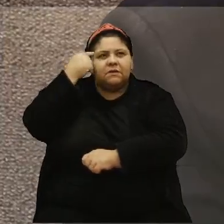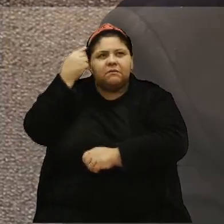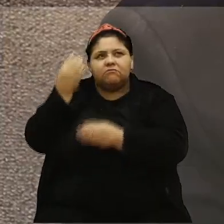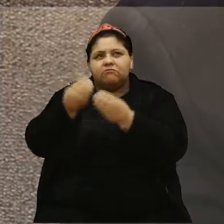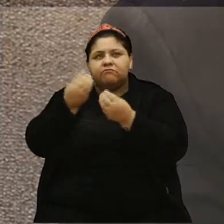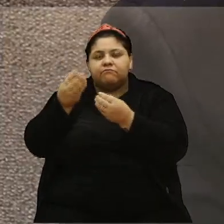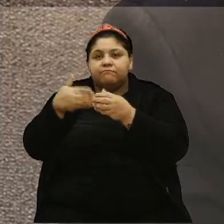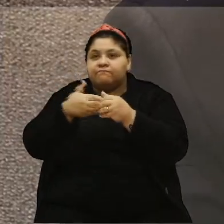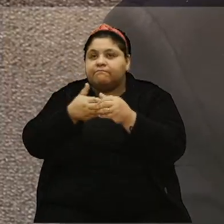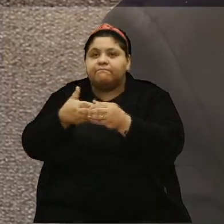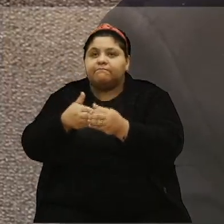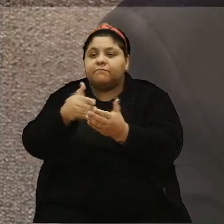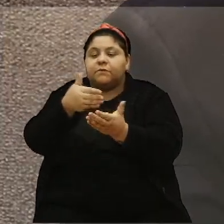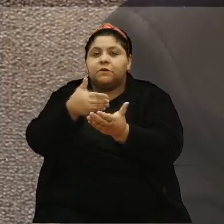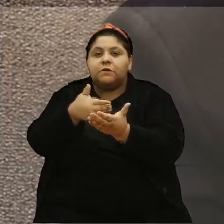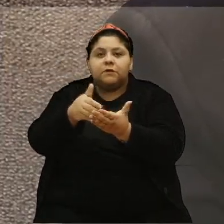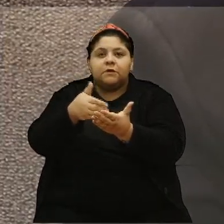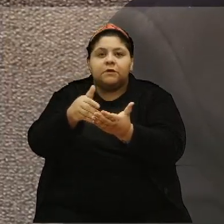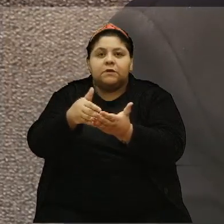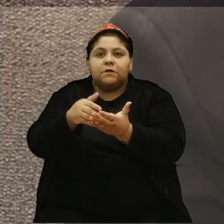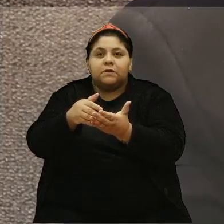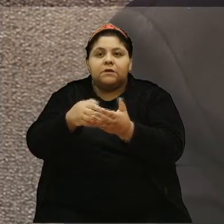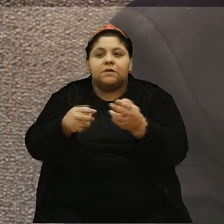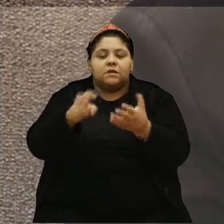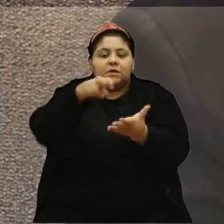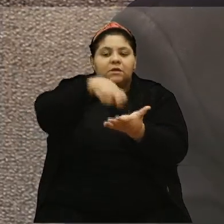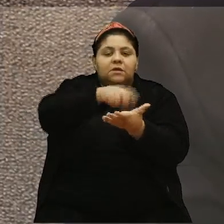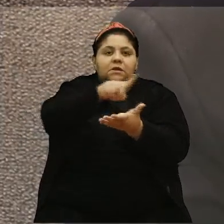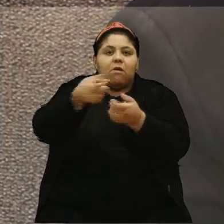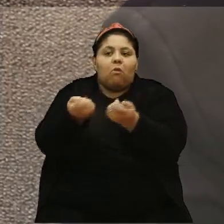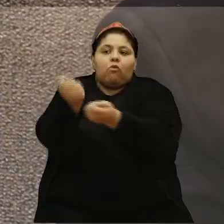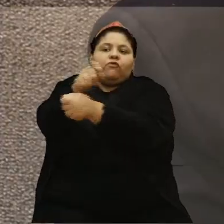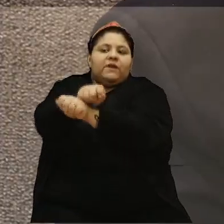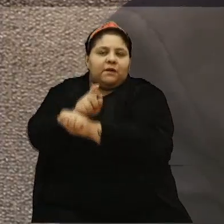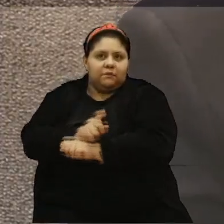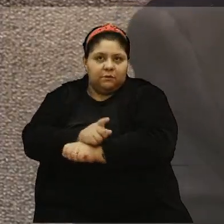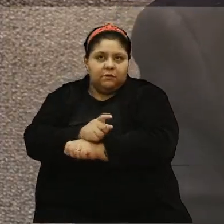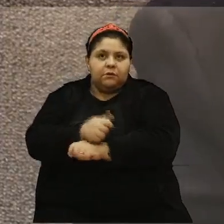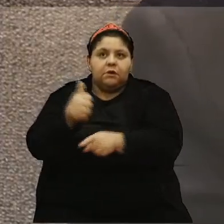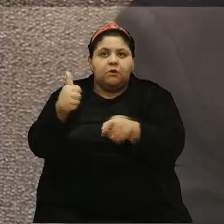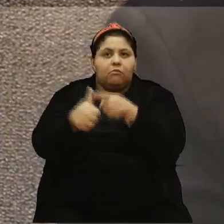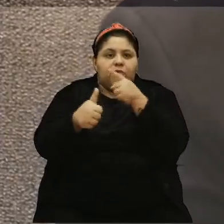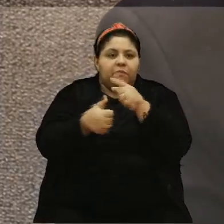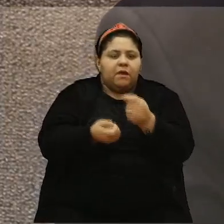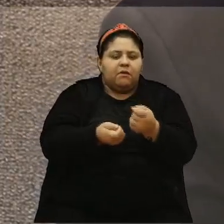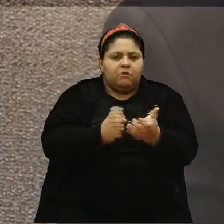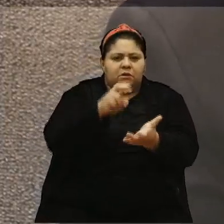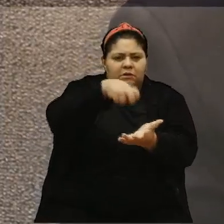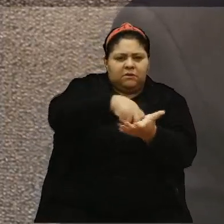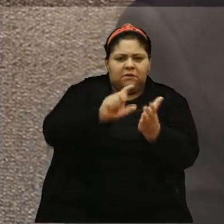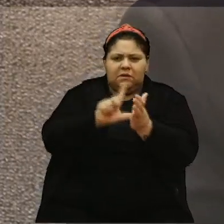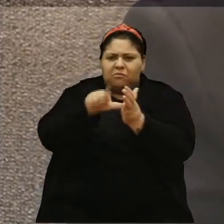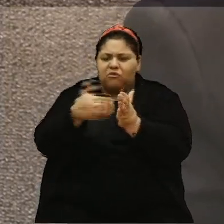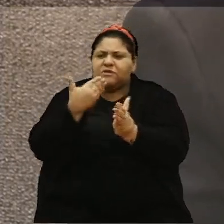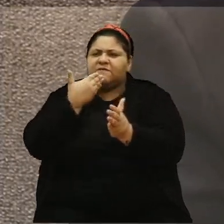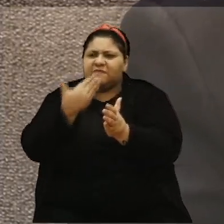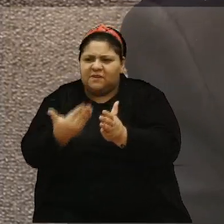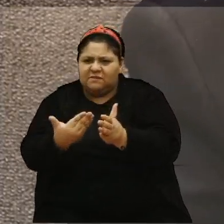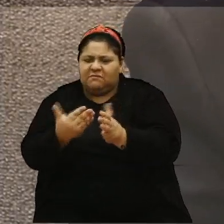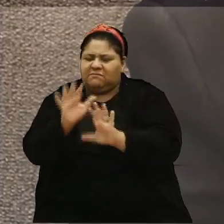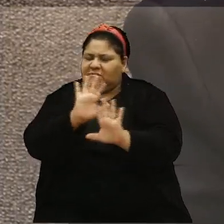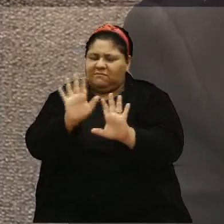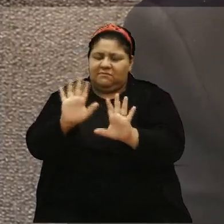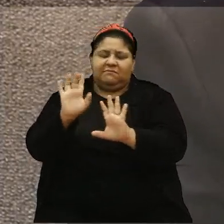orientação, notificação e punição, e não o inverso, né? Sim. E não o inverso, né? Primeiro se pune para depois notificar, para depois orientar. Então,